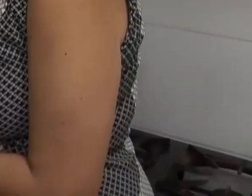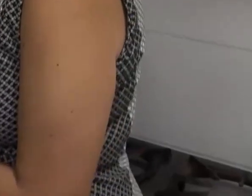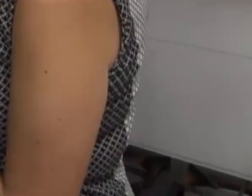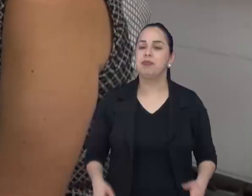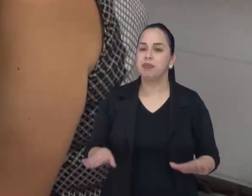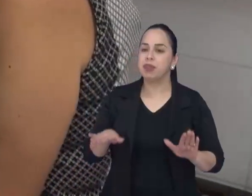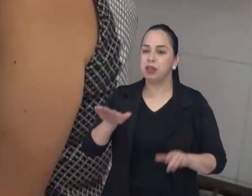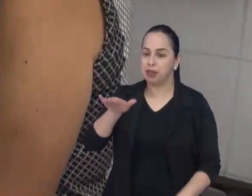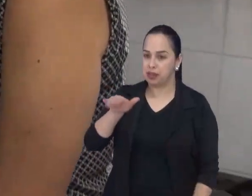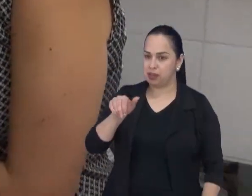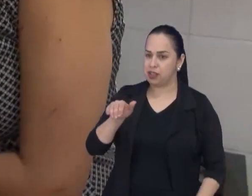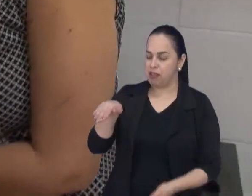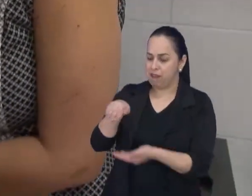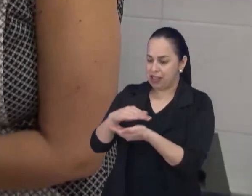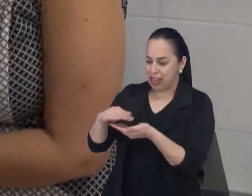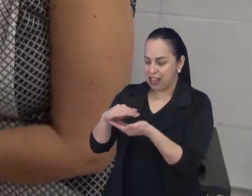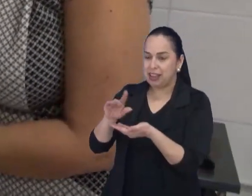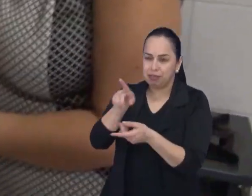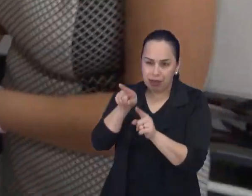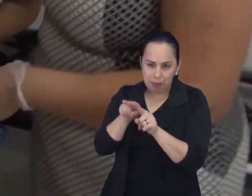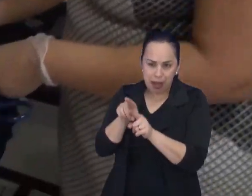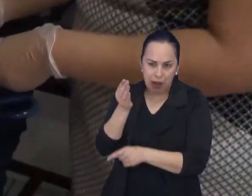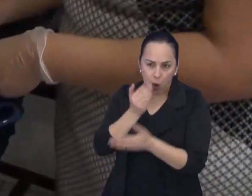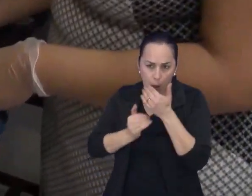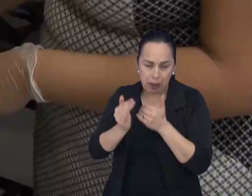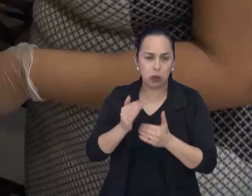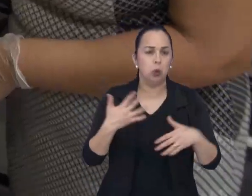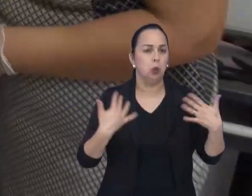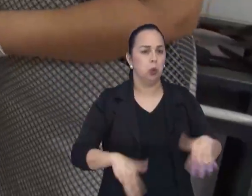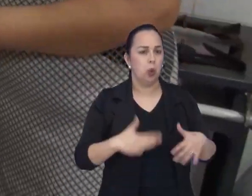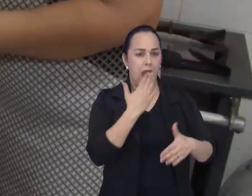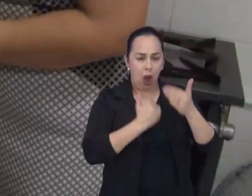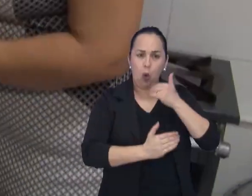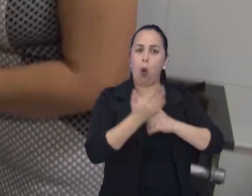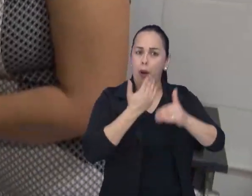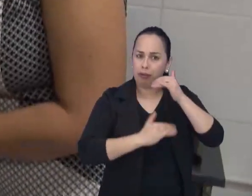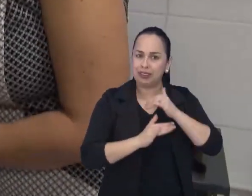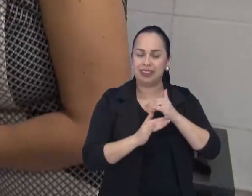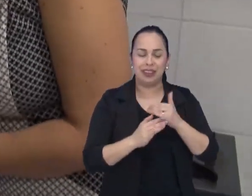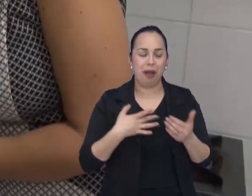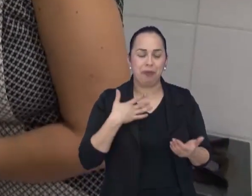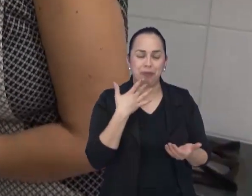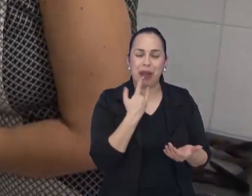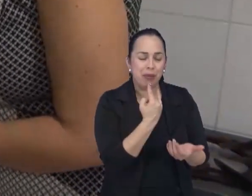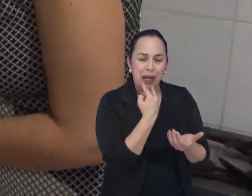Ô, Camila, você vai fazendo bolinho e você vai comendo? Ah, eu como bastante, não dá para resistir.